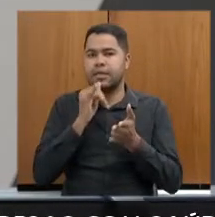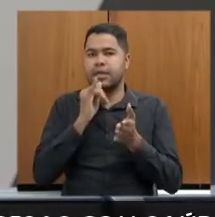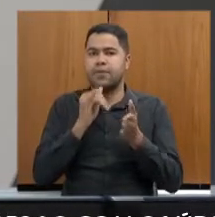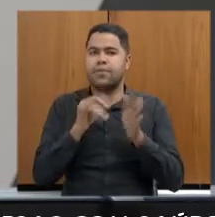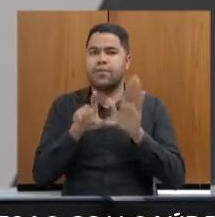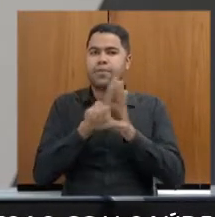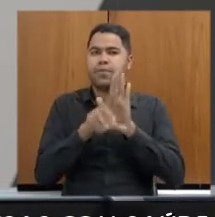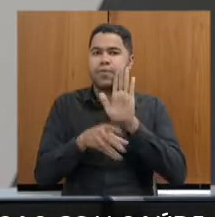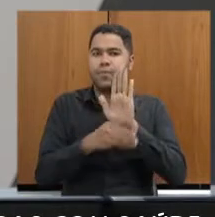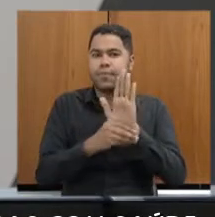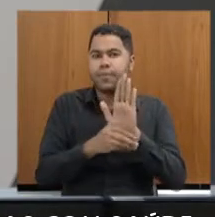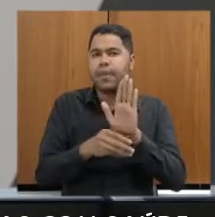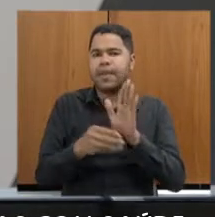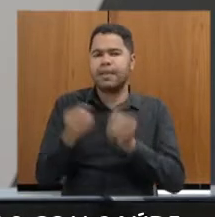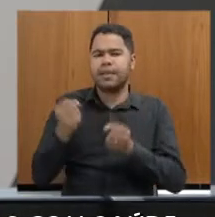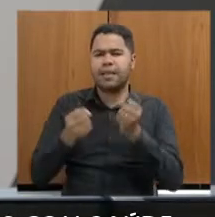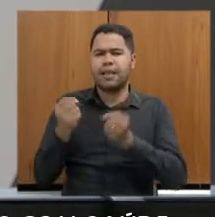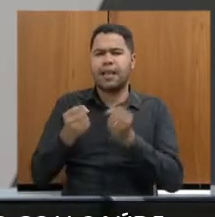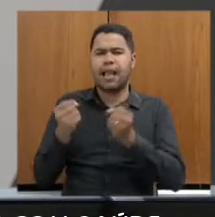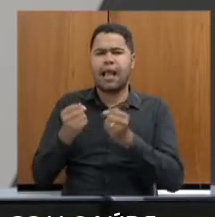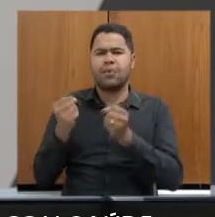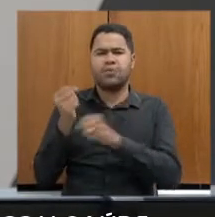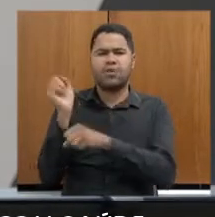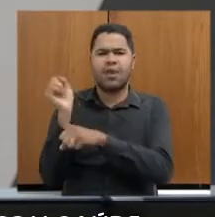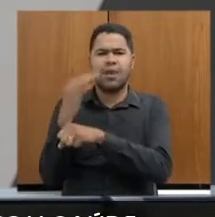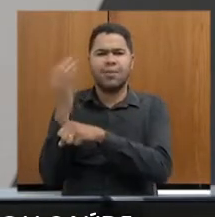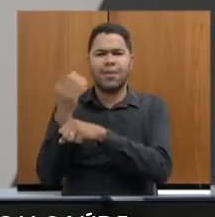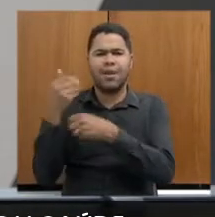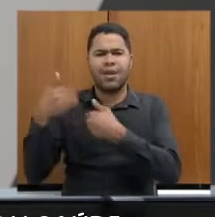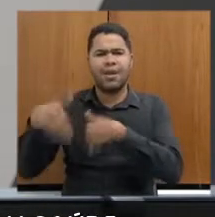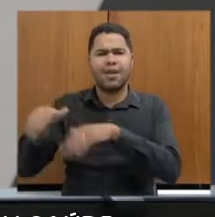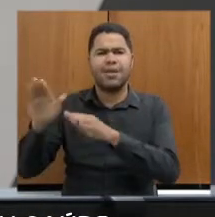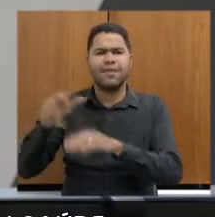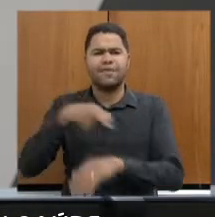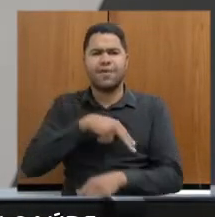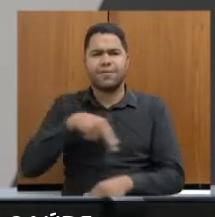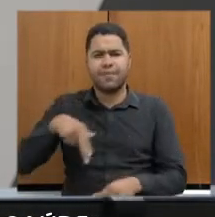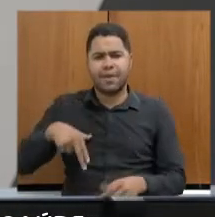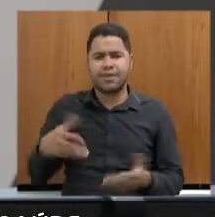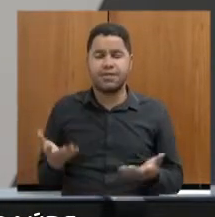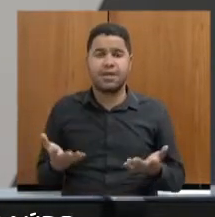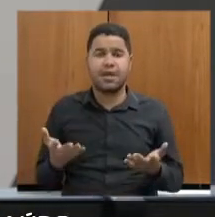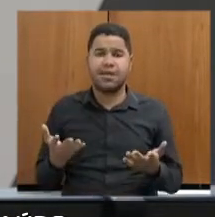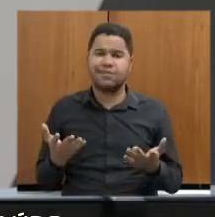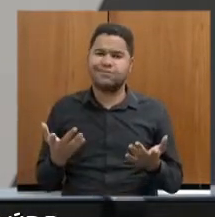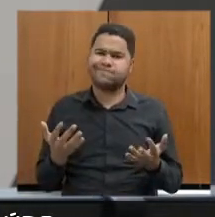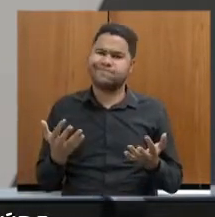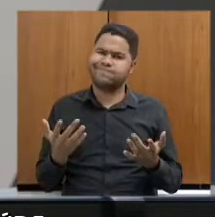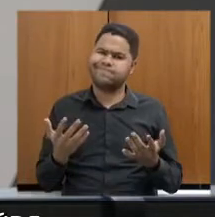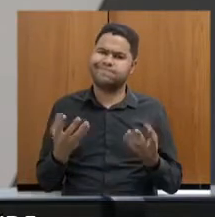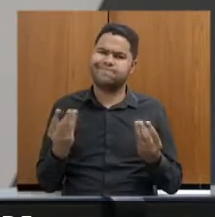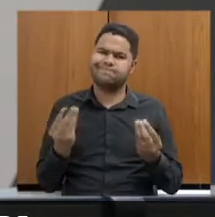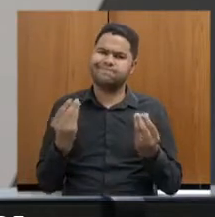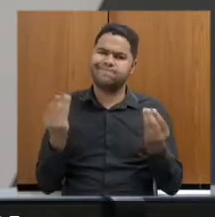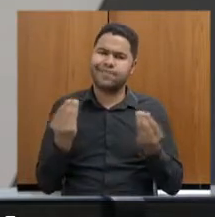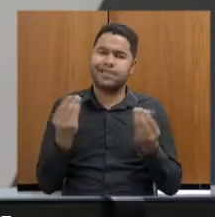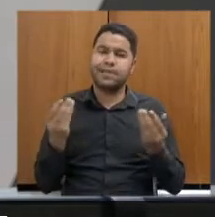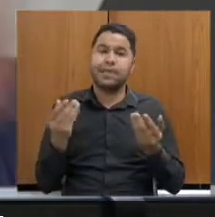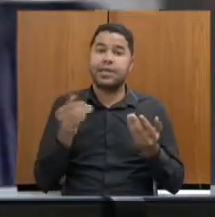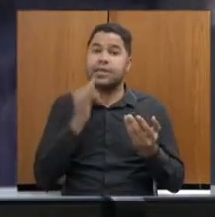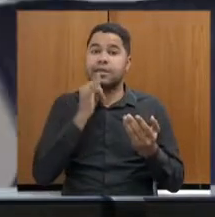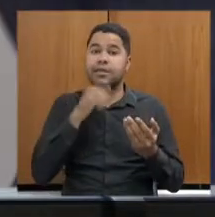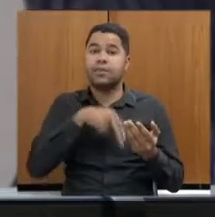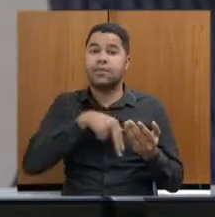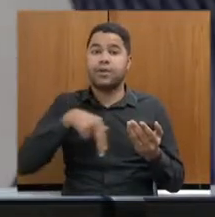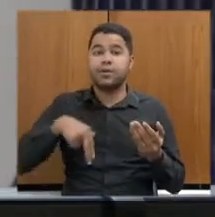transportar pacientes essa política de ambulância e levar paciente que é desumano Às vezes o paciente de câncer